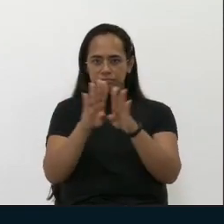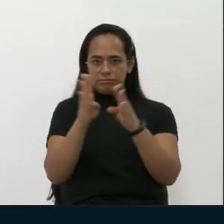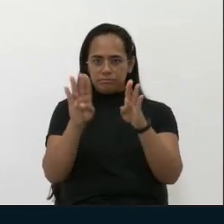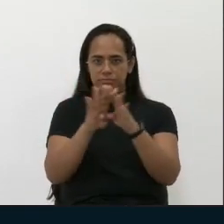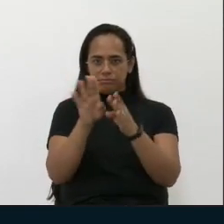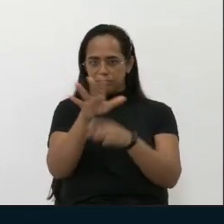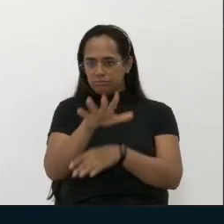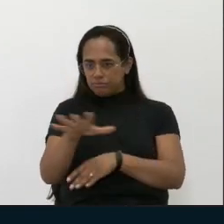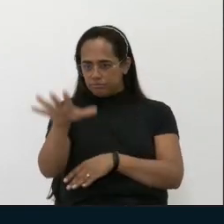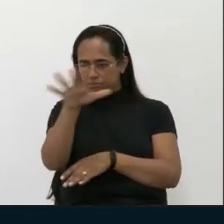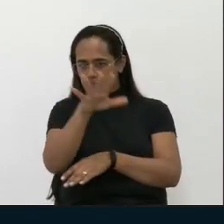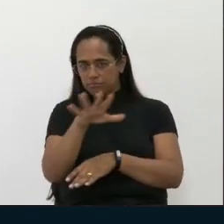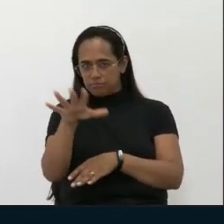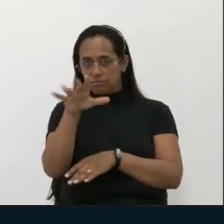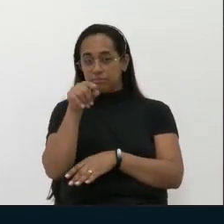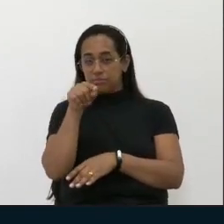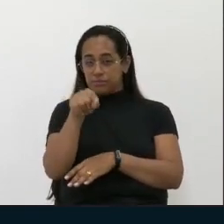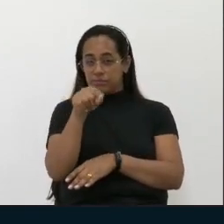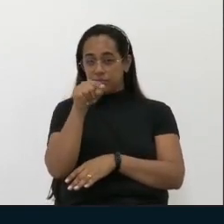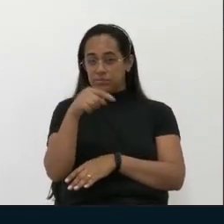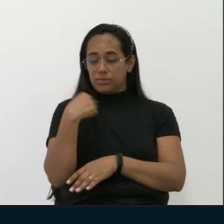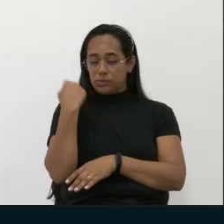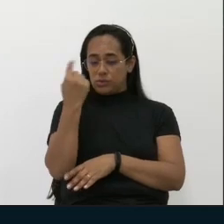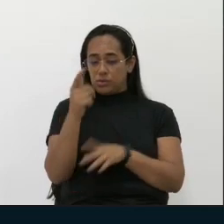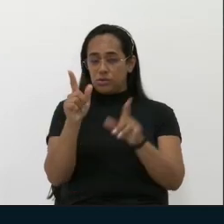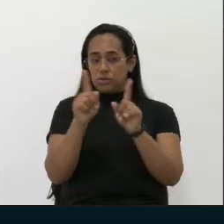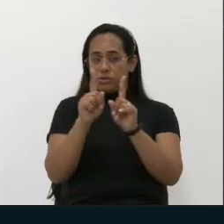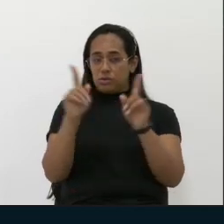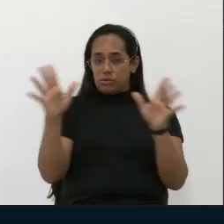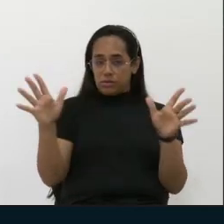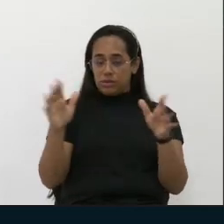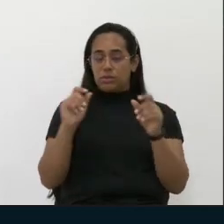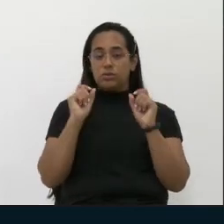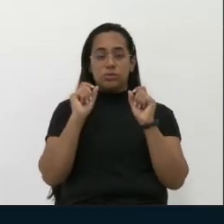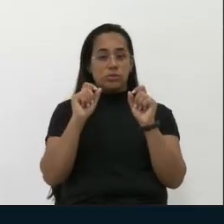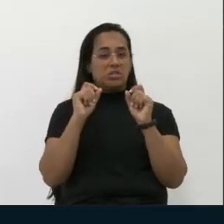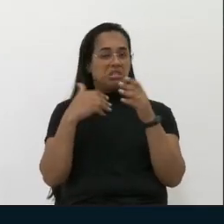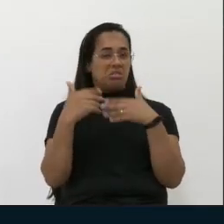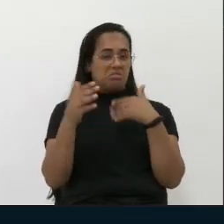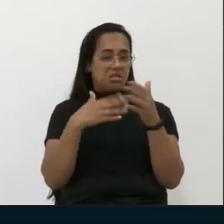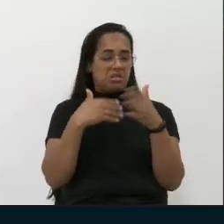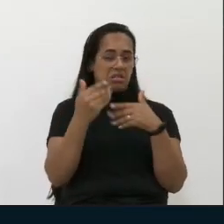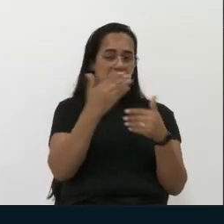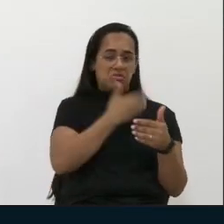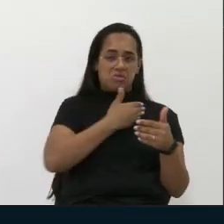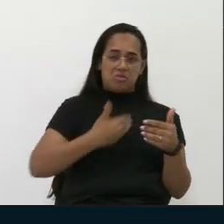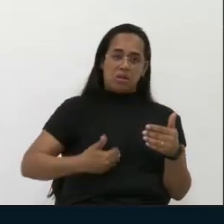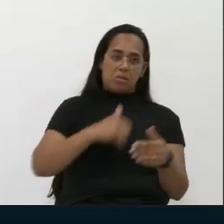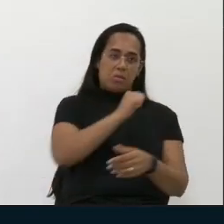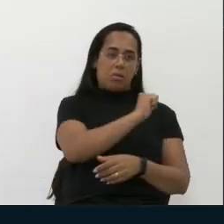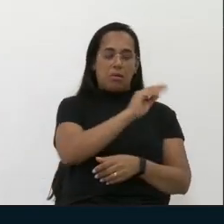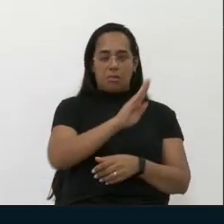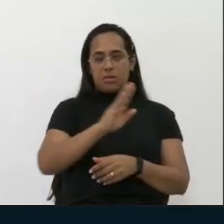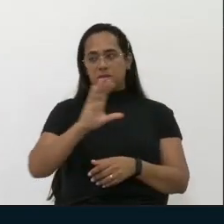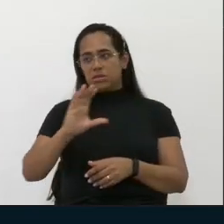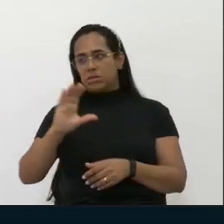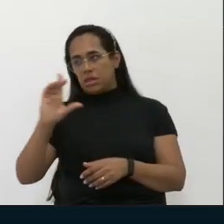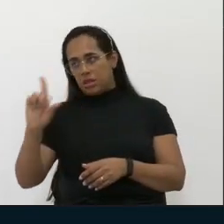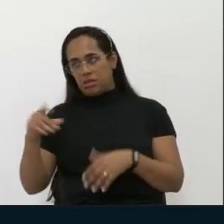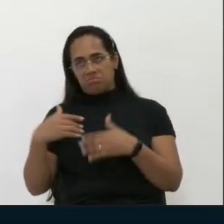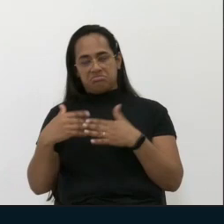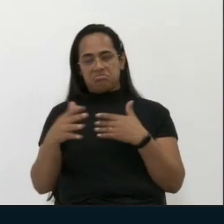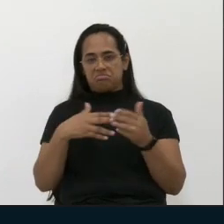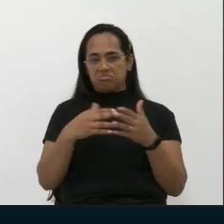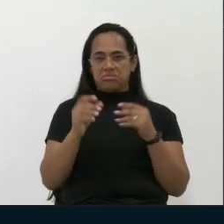Sucesso para nós, guarulhenses, sem exceção, independente de governo A, B, C ou D, é